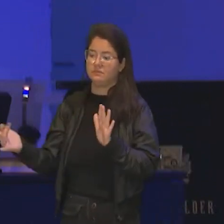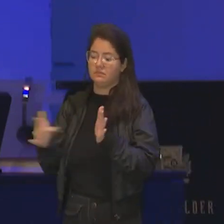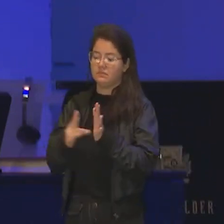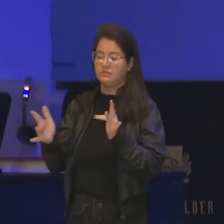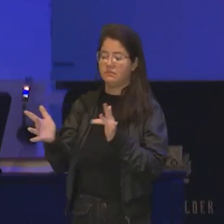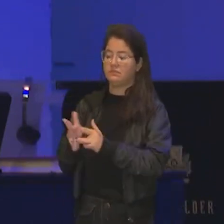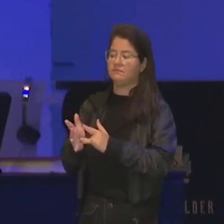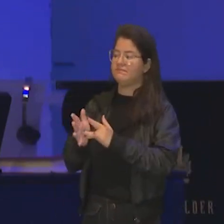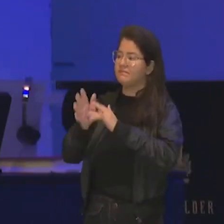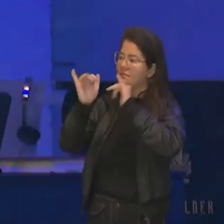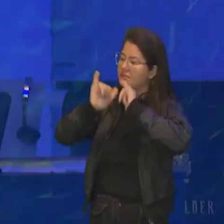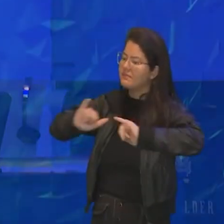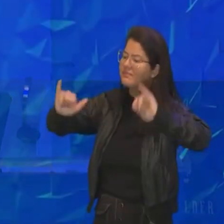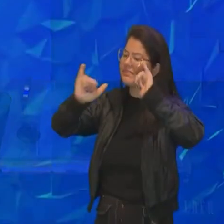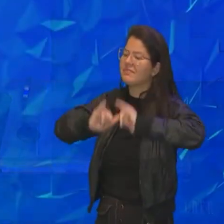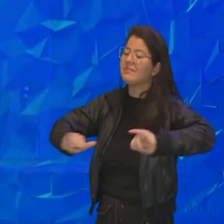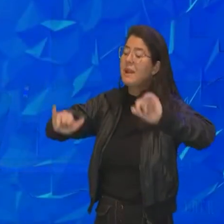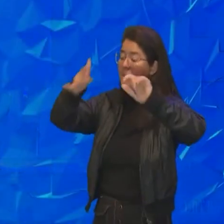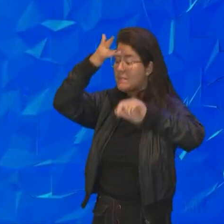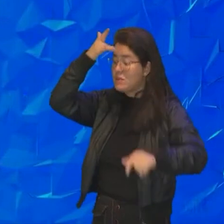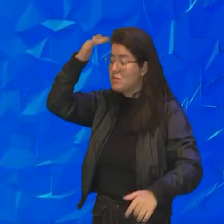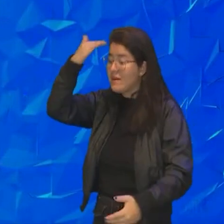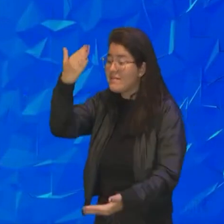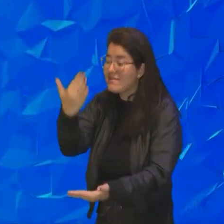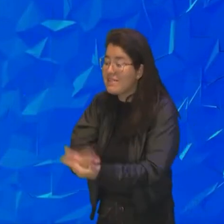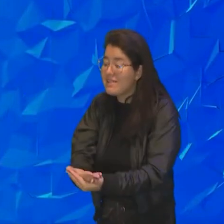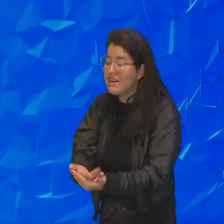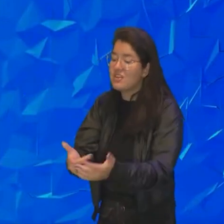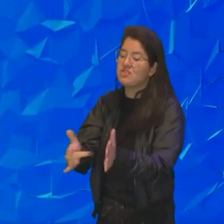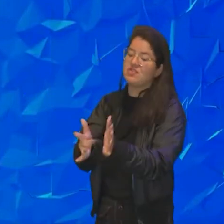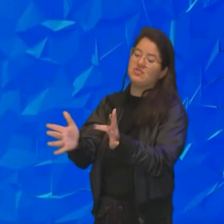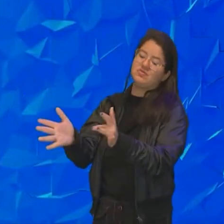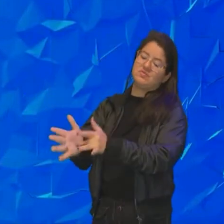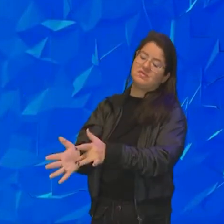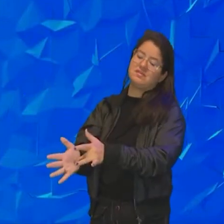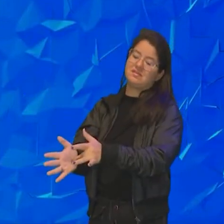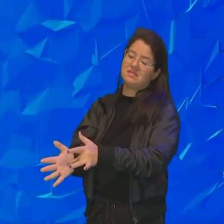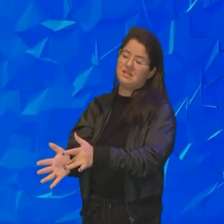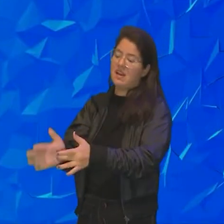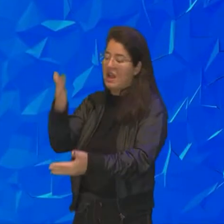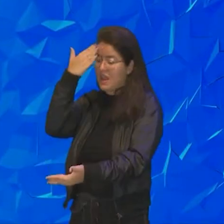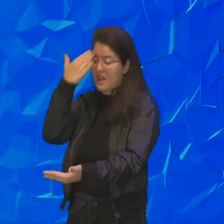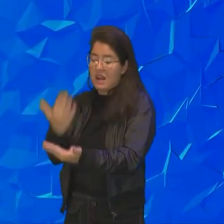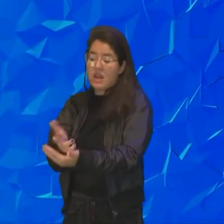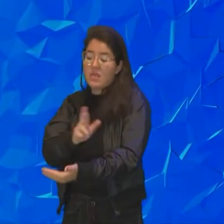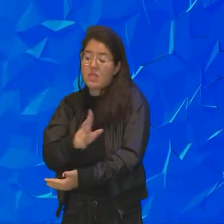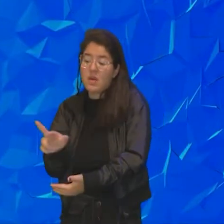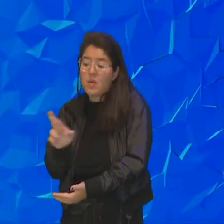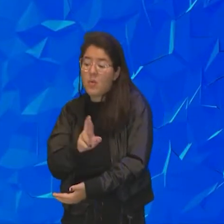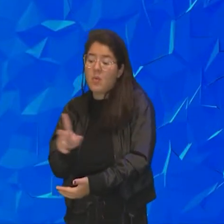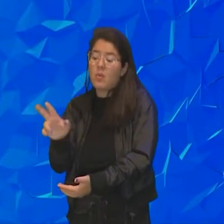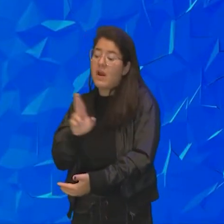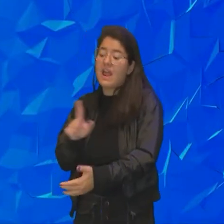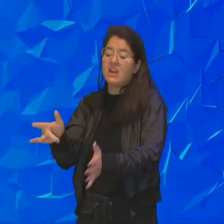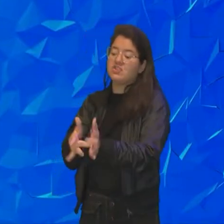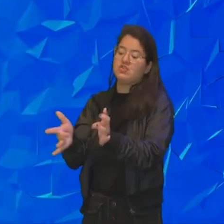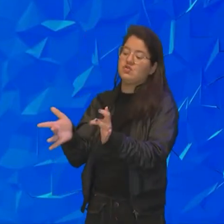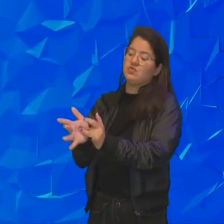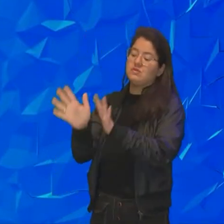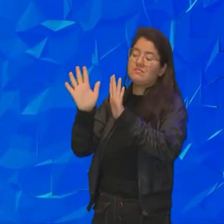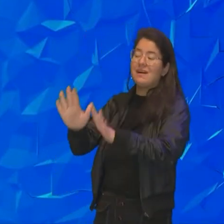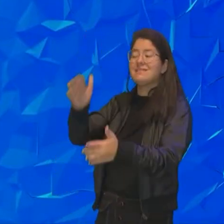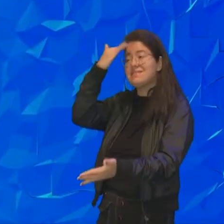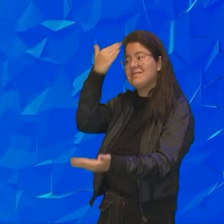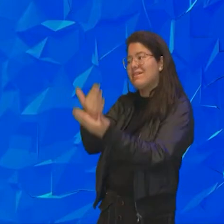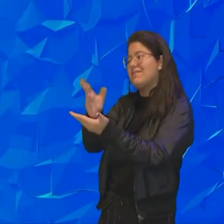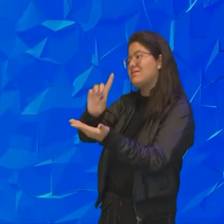Jesus clamou dizendo: quem crê em mim, crê não em mim, mas naquele que me